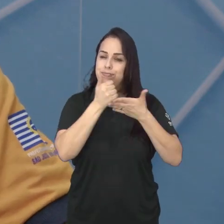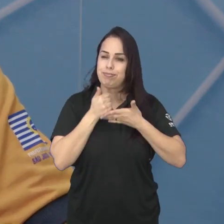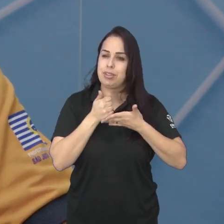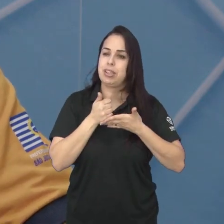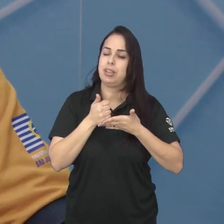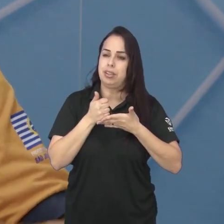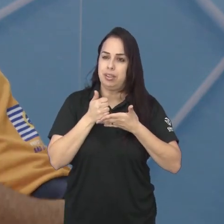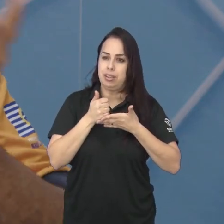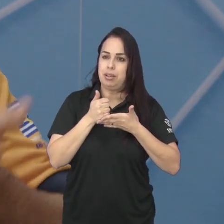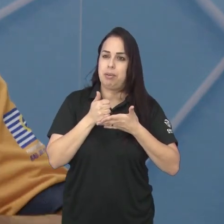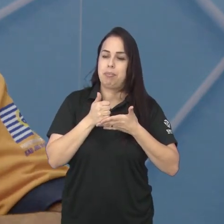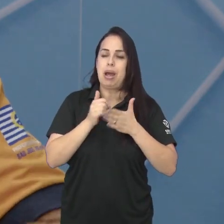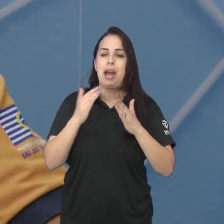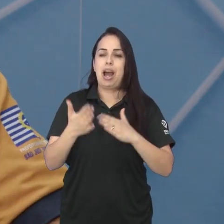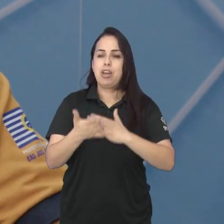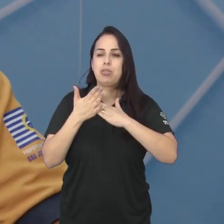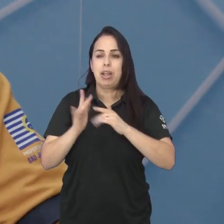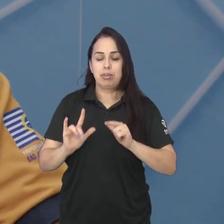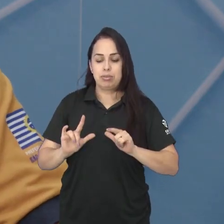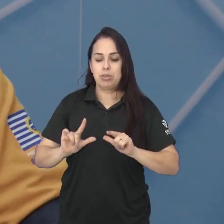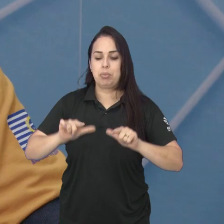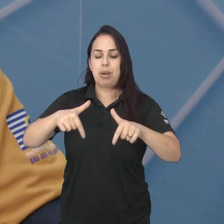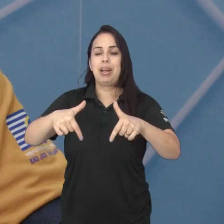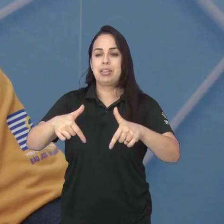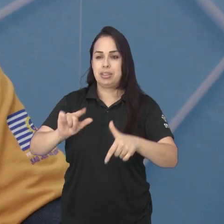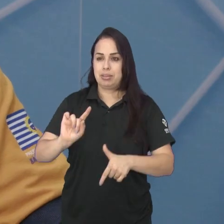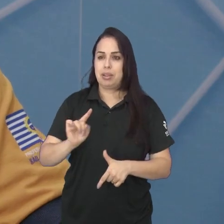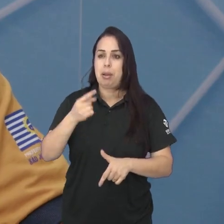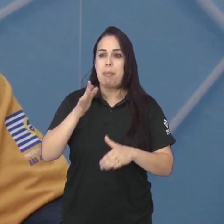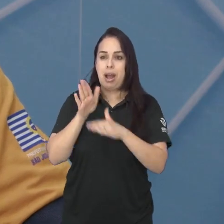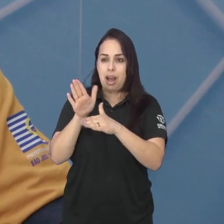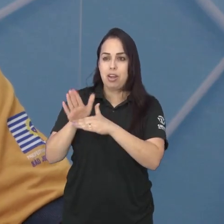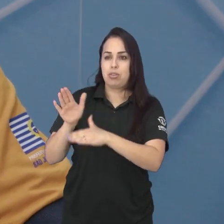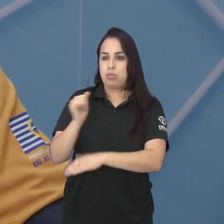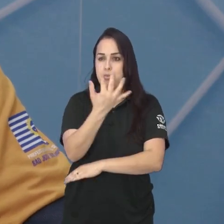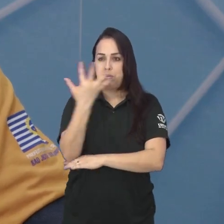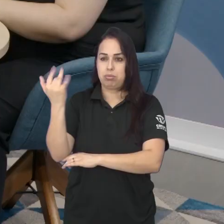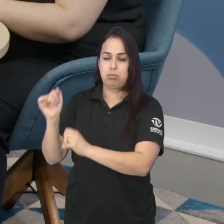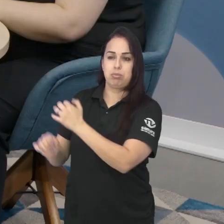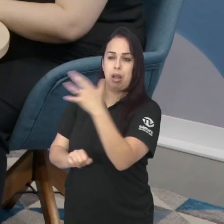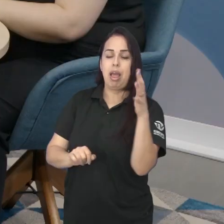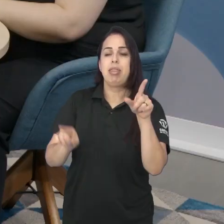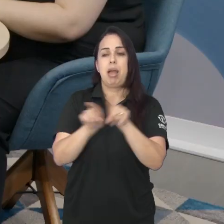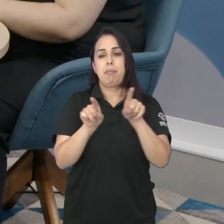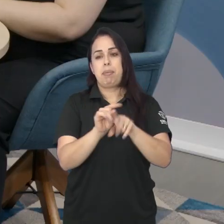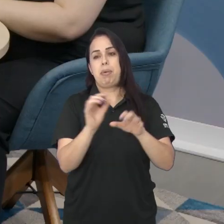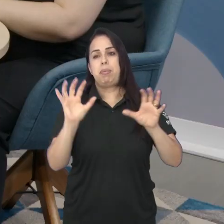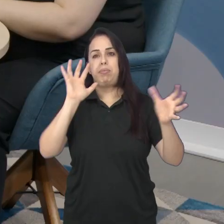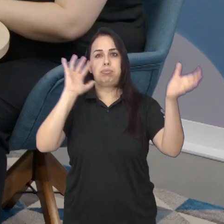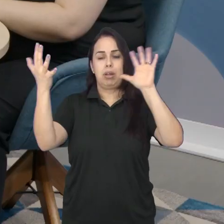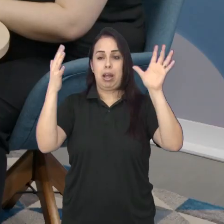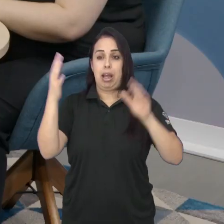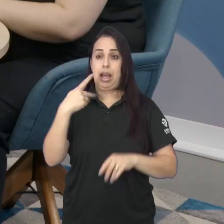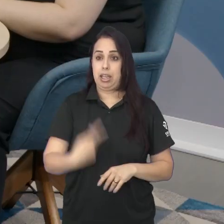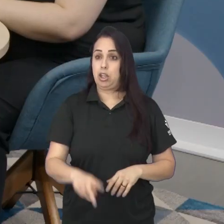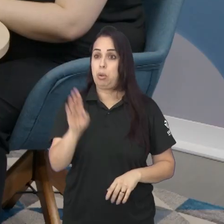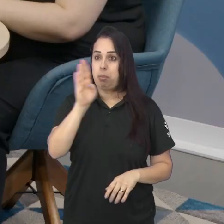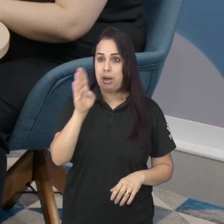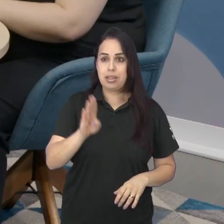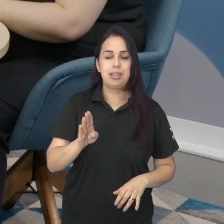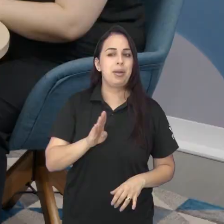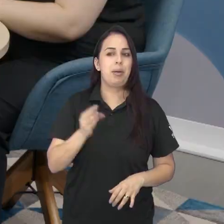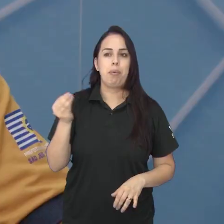com essa cadeia, né, de ações, principalmente para preservar o nosso clima. O Brasil ainda é